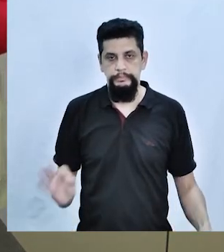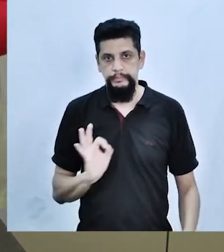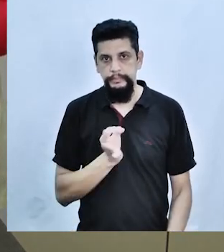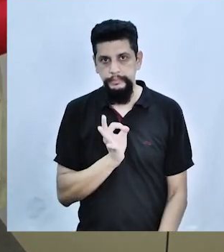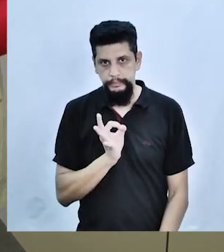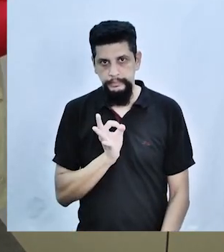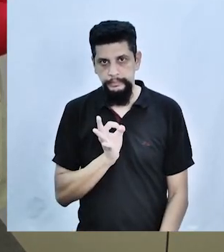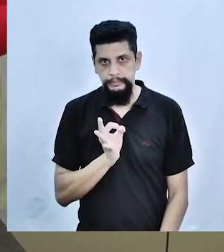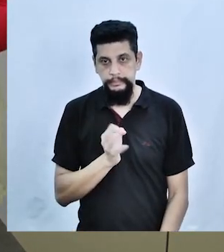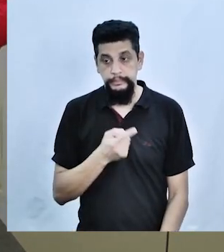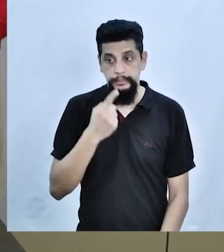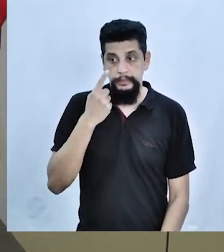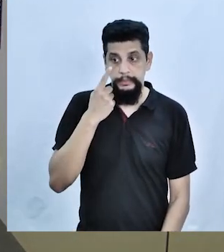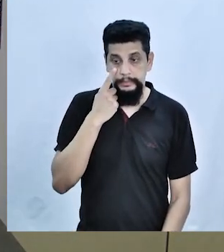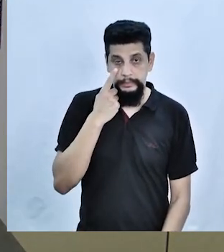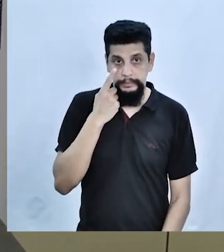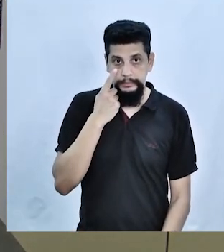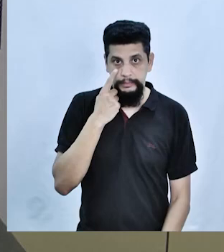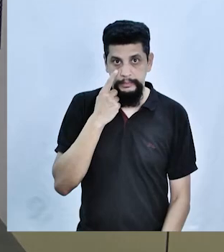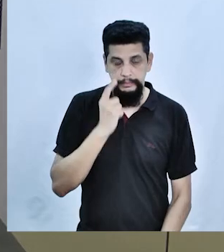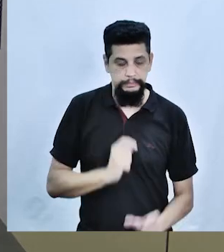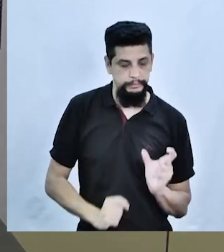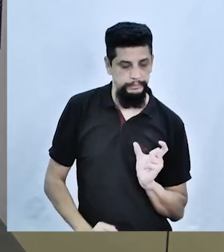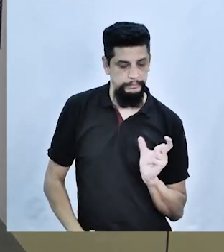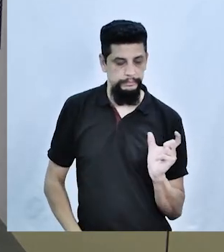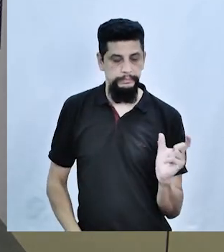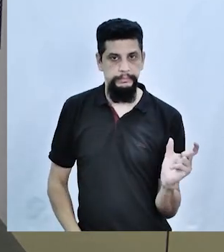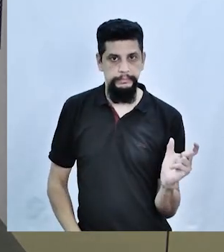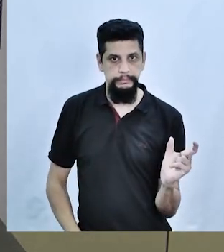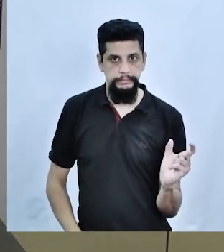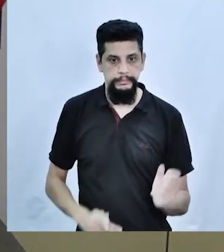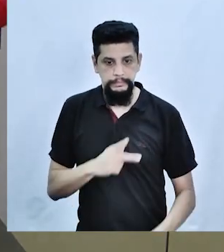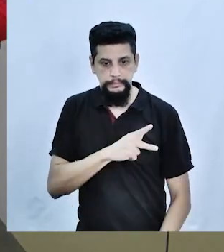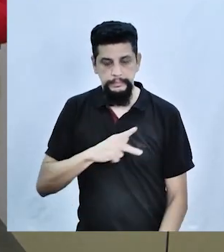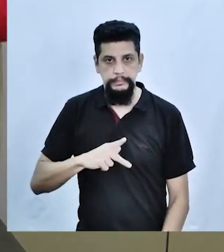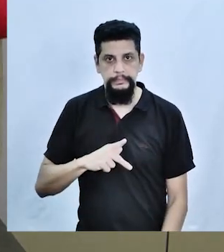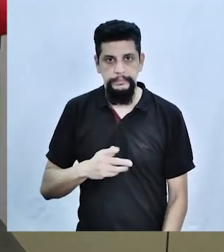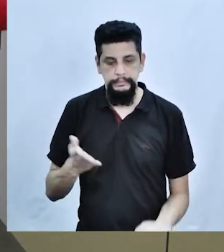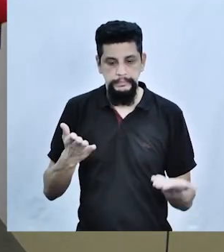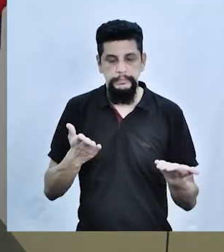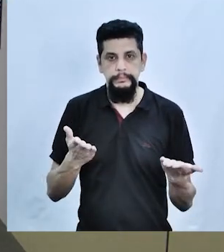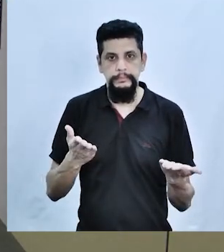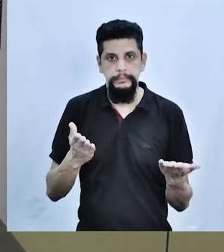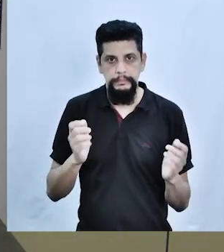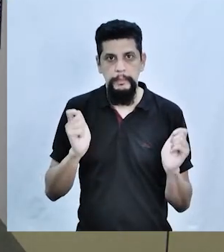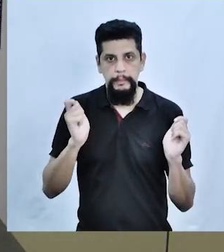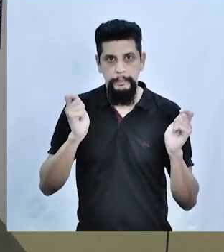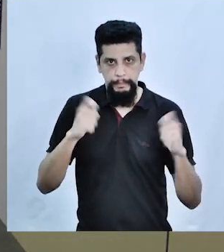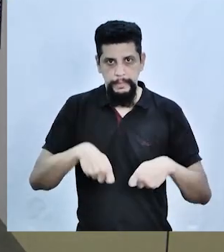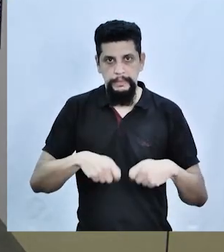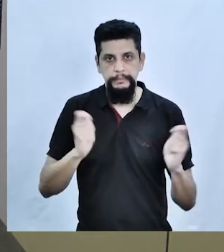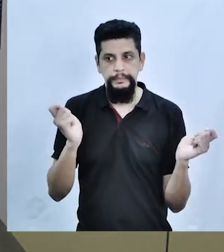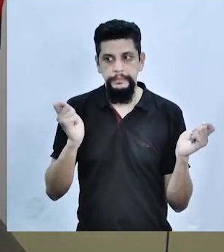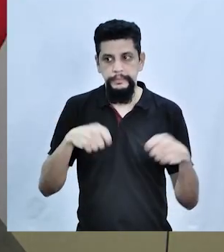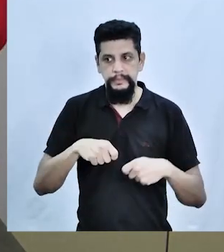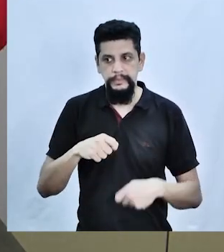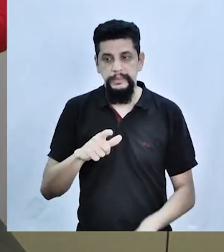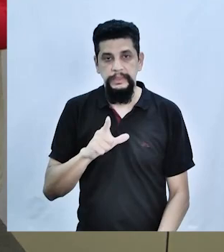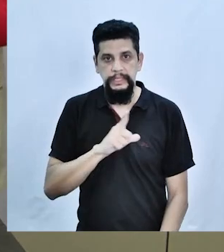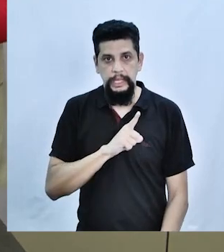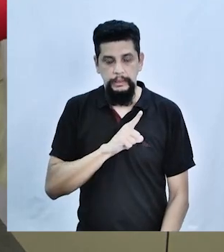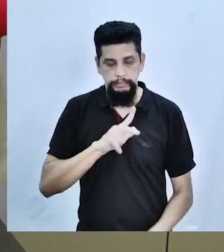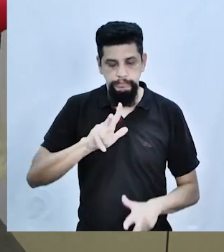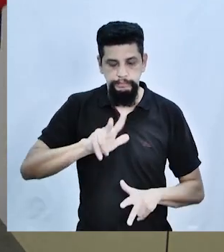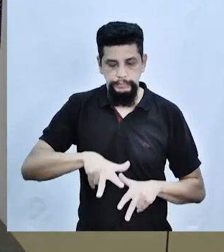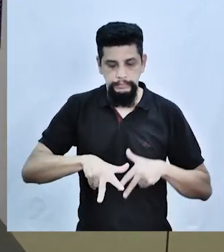Termina com A. É isso aí. Então, aqui, olha, o Dino vai nos ajudar a segurar aqui. Aí a professora Liliane me contou que pode ser